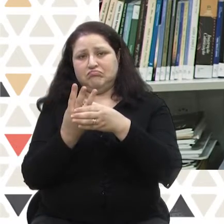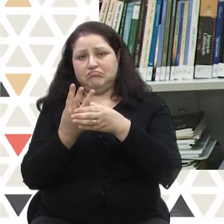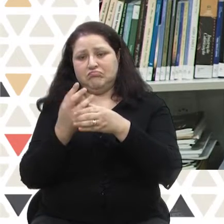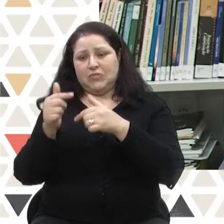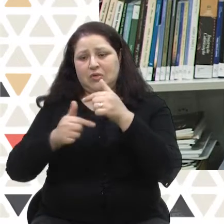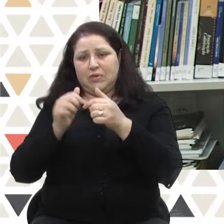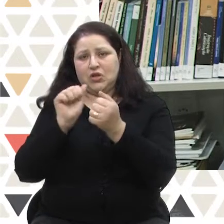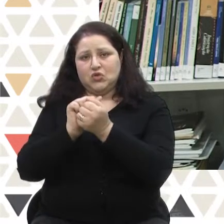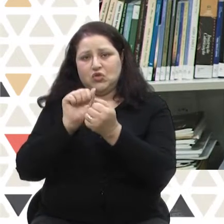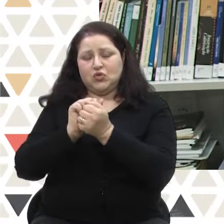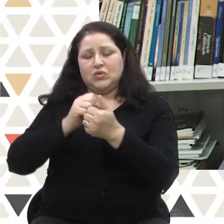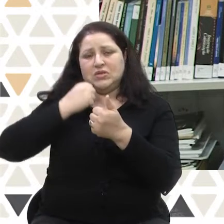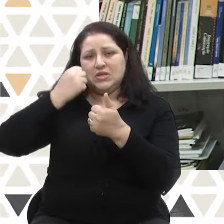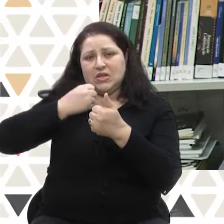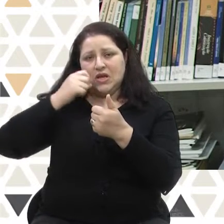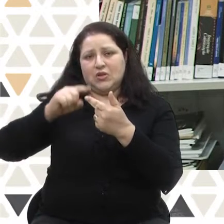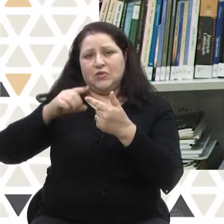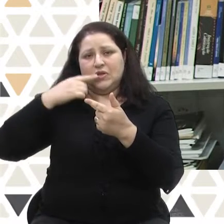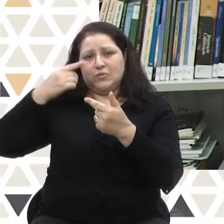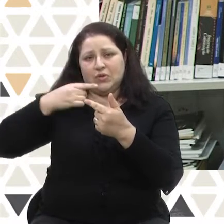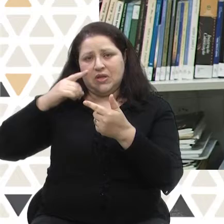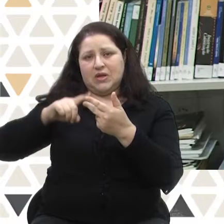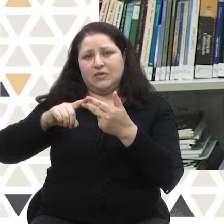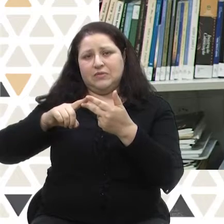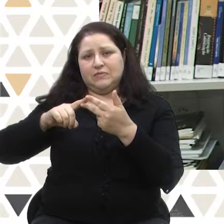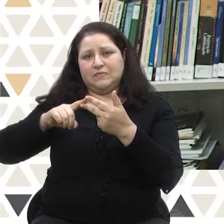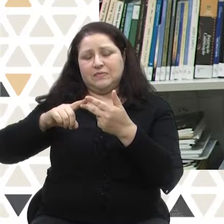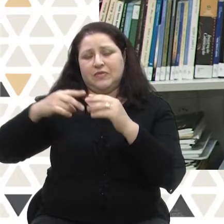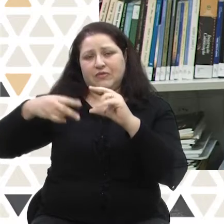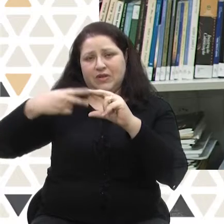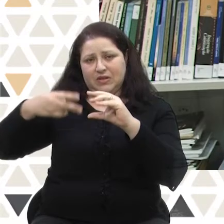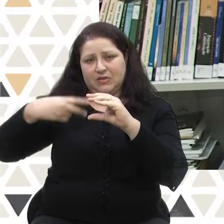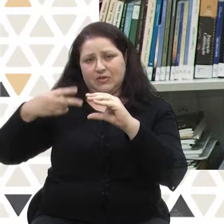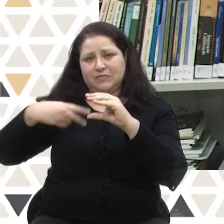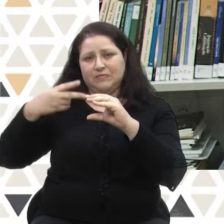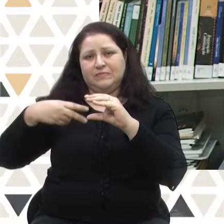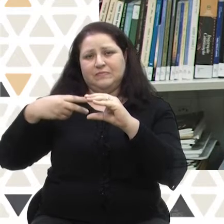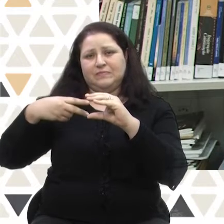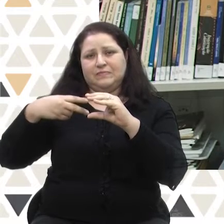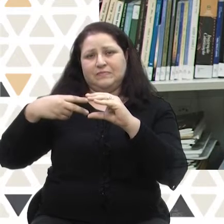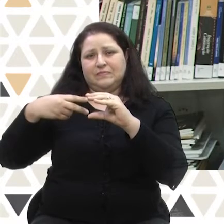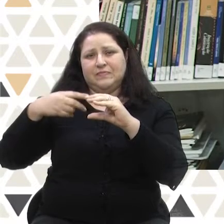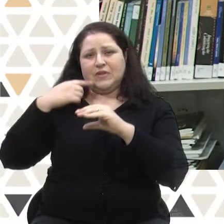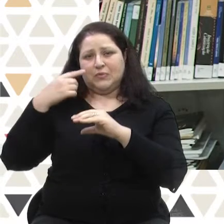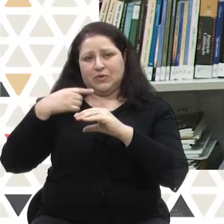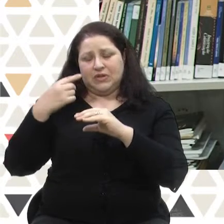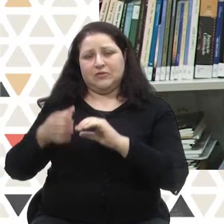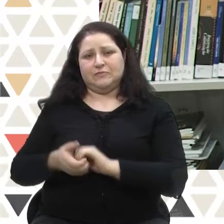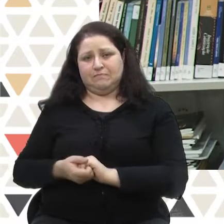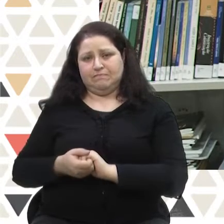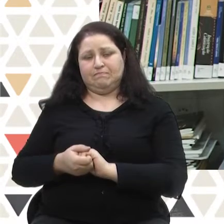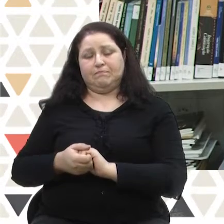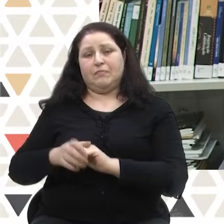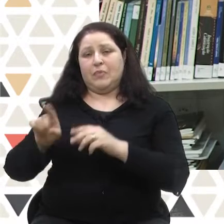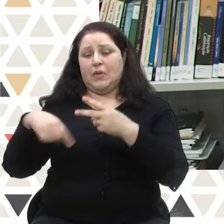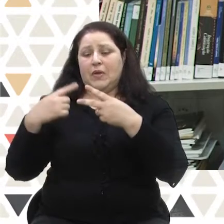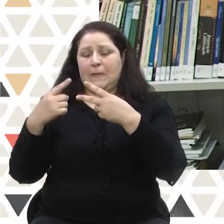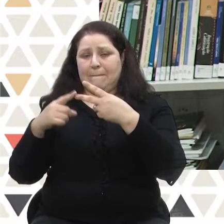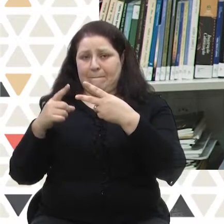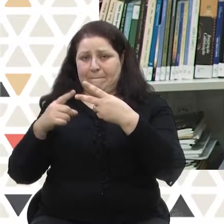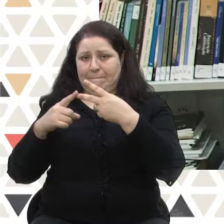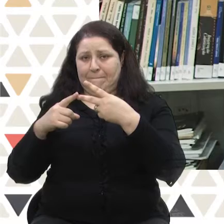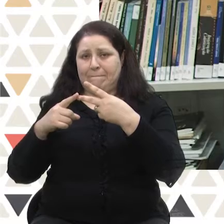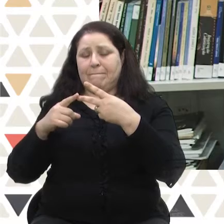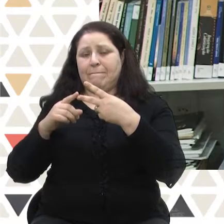hoje já devem atuar como uma bancada só, tanto na Câmara dos Deputados, no Senado, na Assembleia Legislativa e também nas câmaras de vereadores.